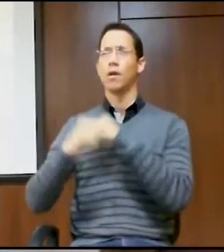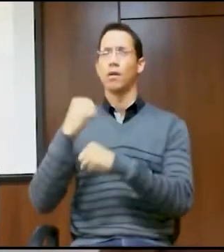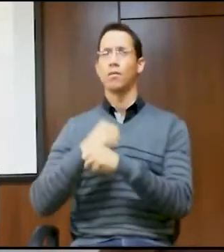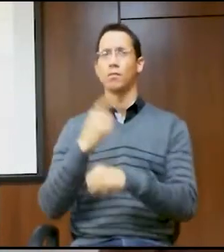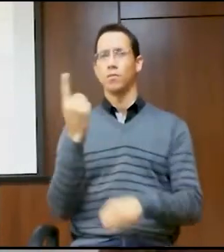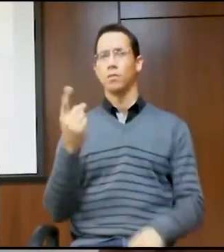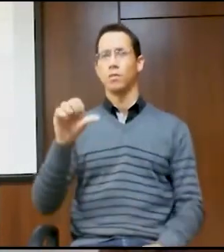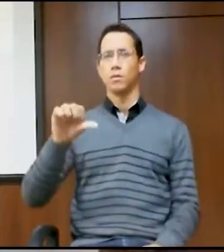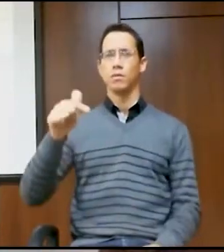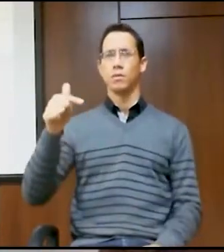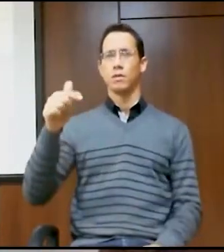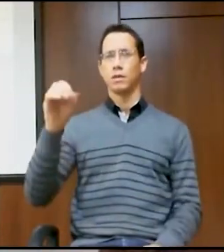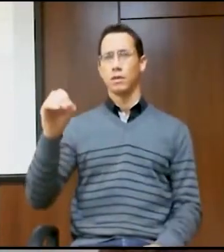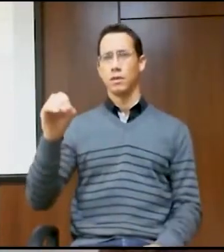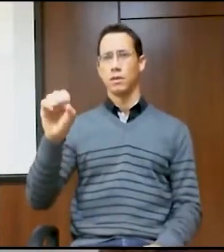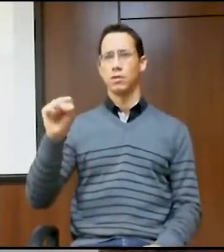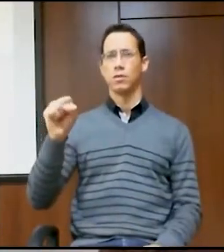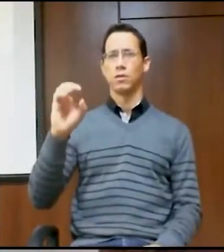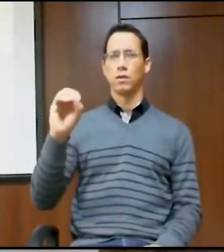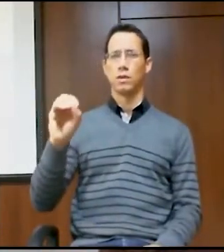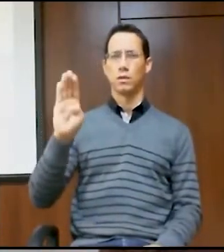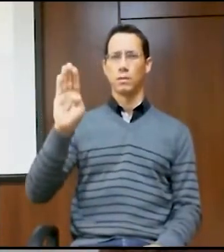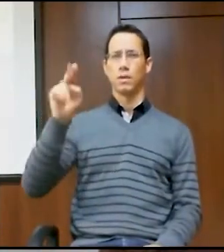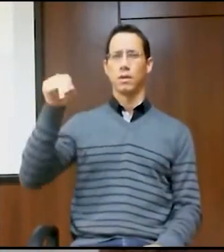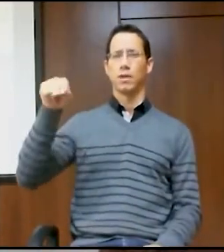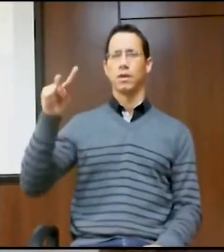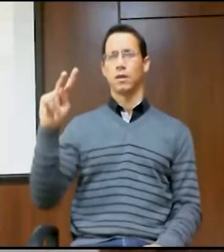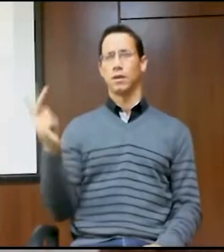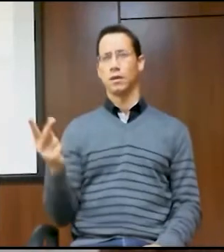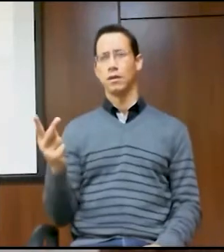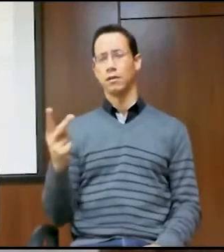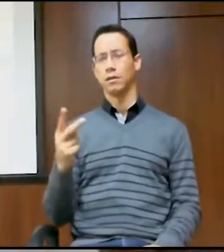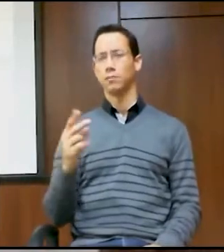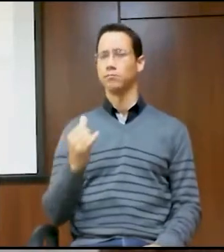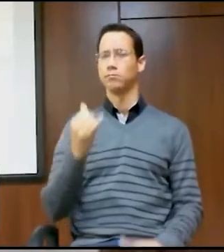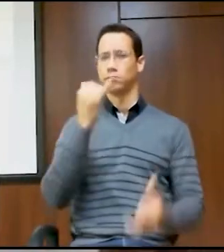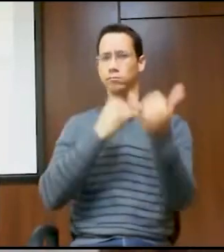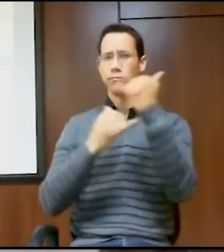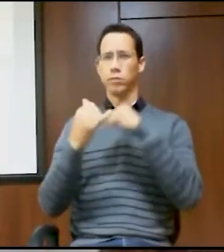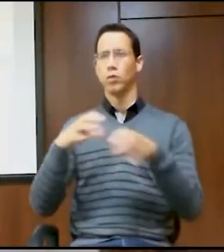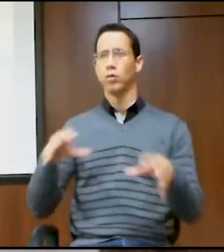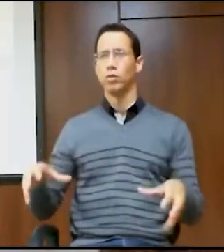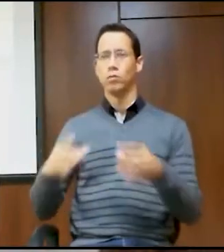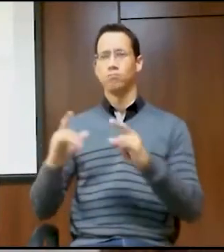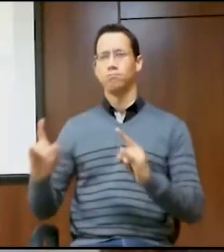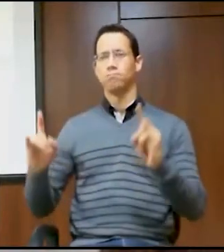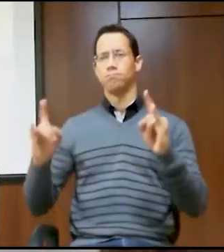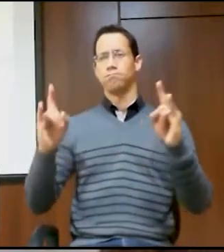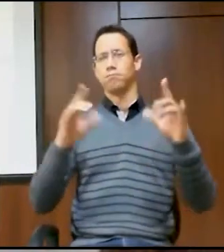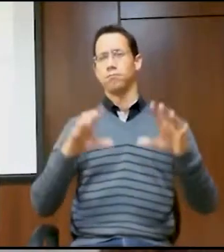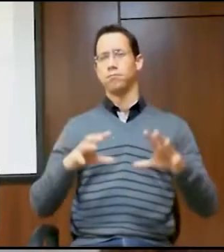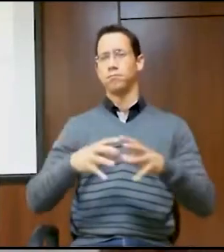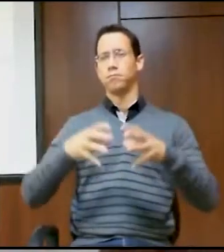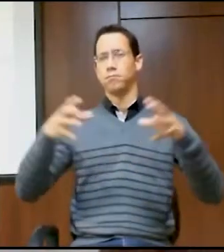70, 80, por exemplo, com o BNH, né? Com os grandes conjuntos habitacionais. Então,